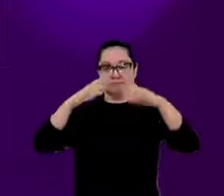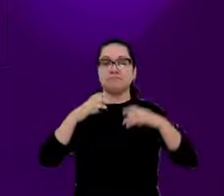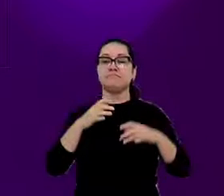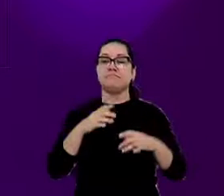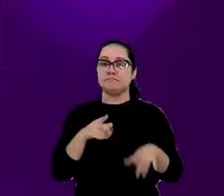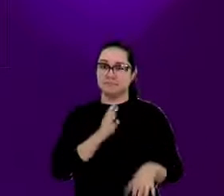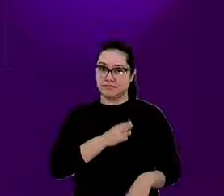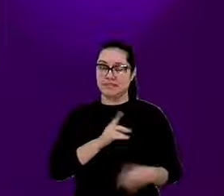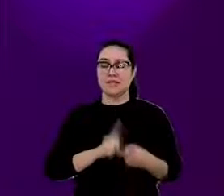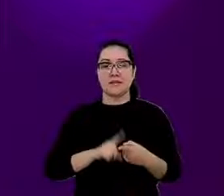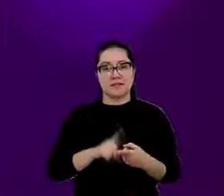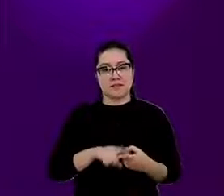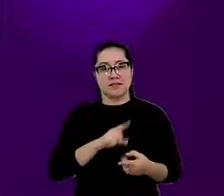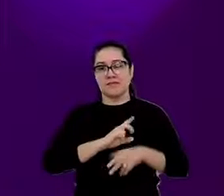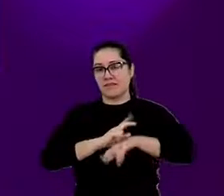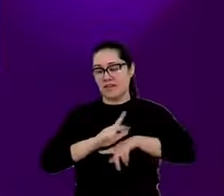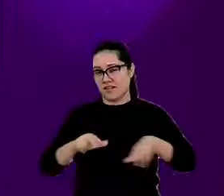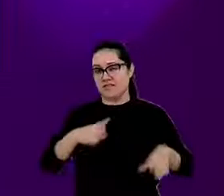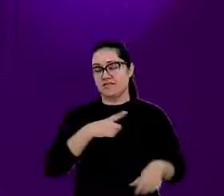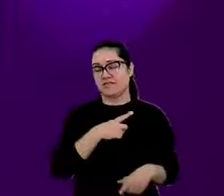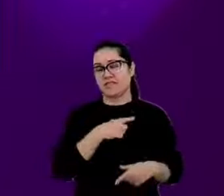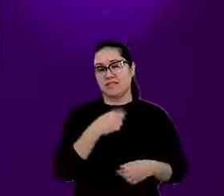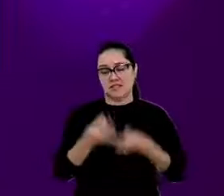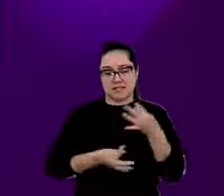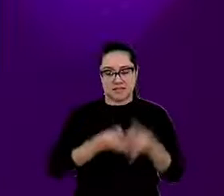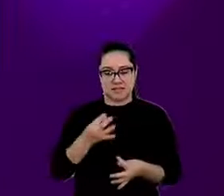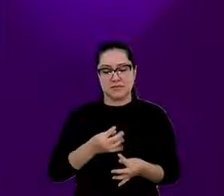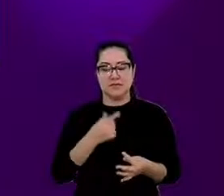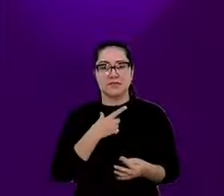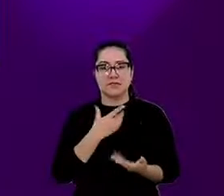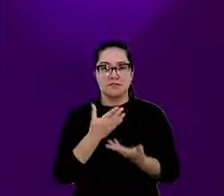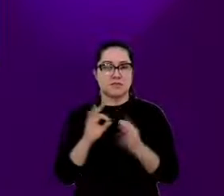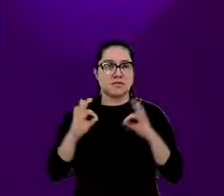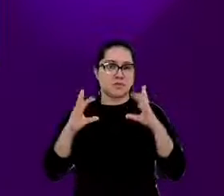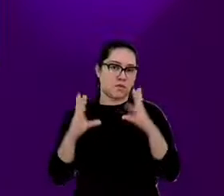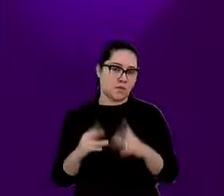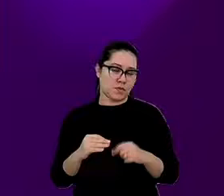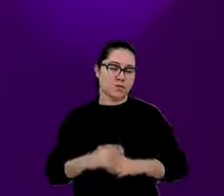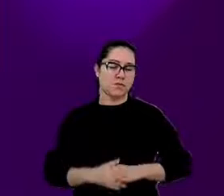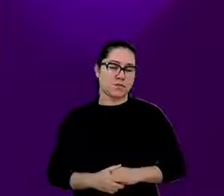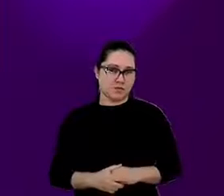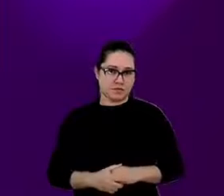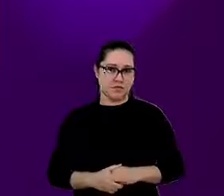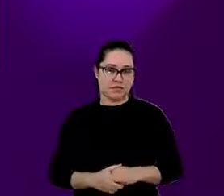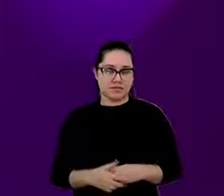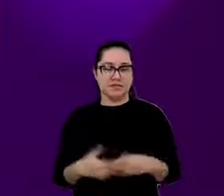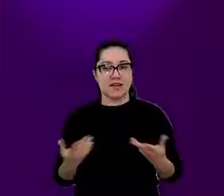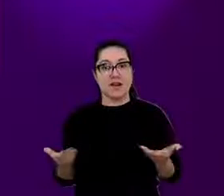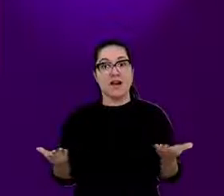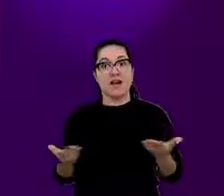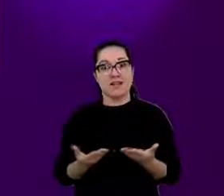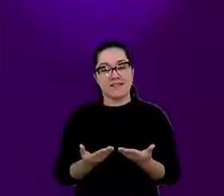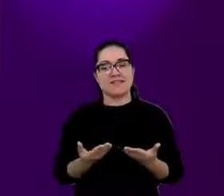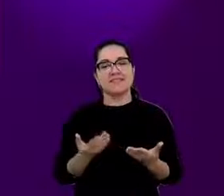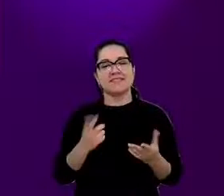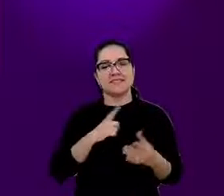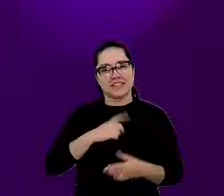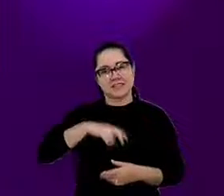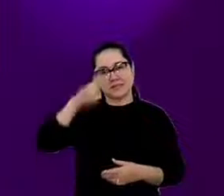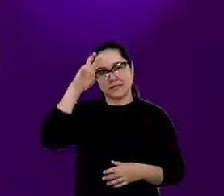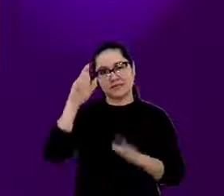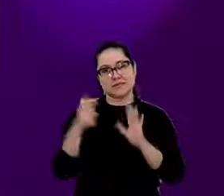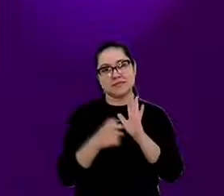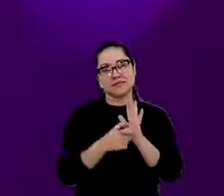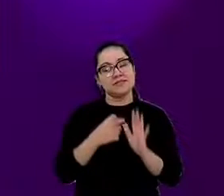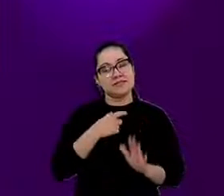desafios em relação ao tratamento agudo e crônico dos nossos pacientes cardiopatas. É nesse contexto que surge a inteligência artificial. Para quem ainda